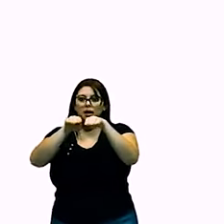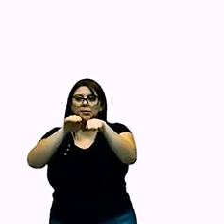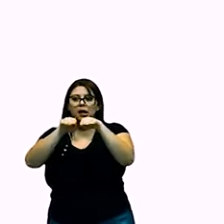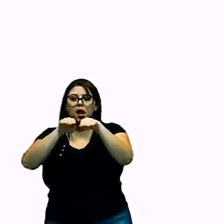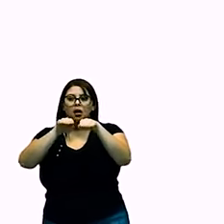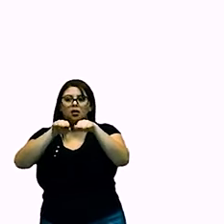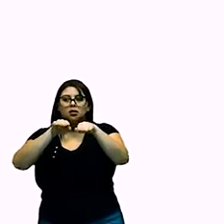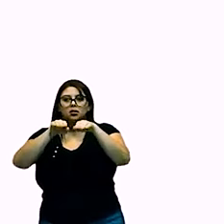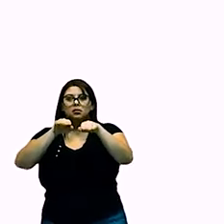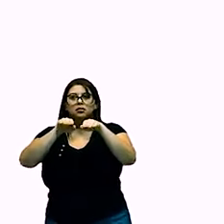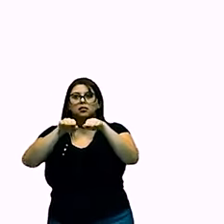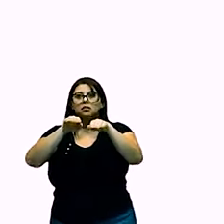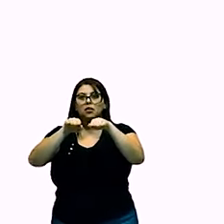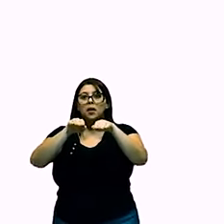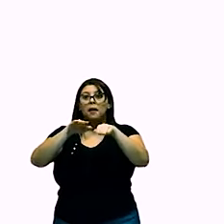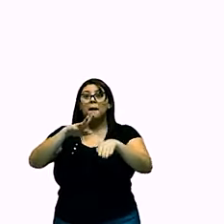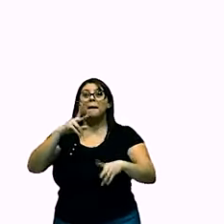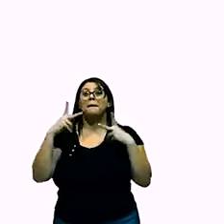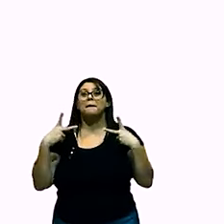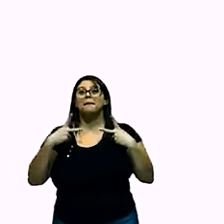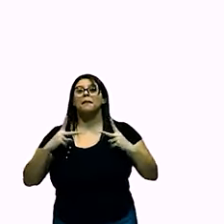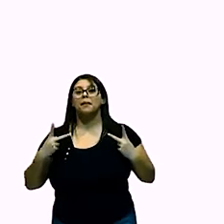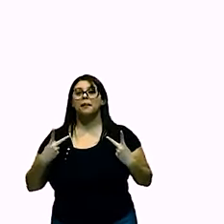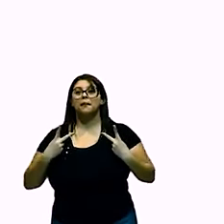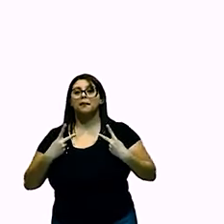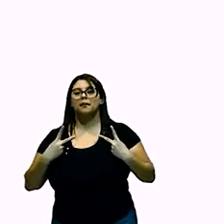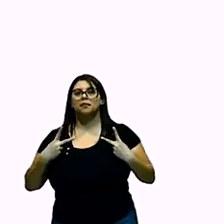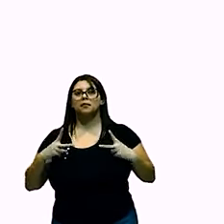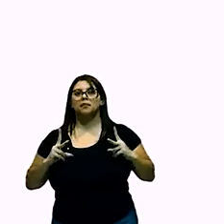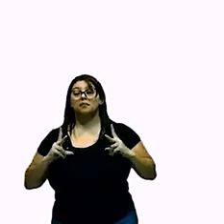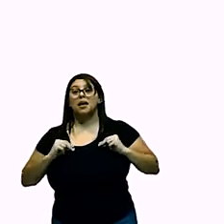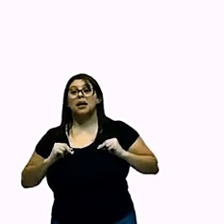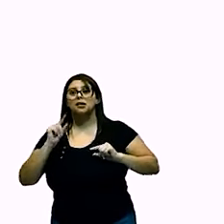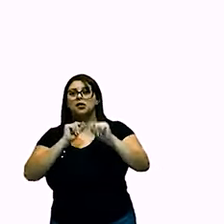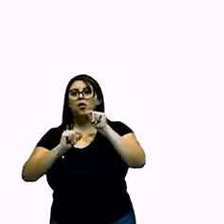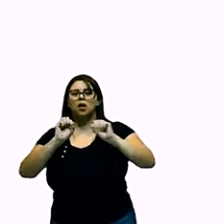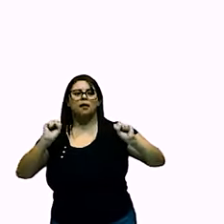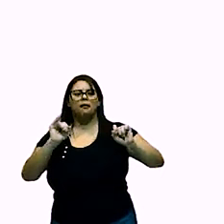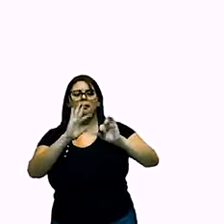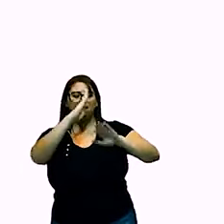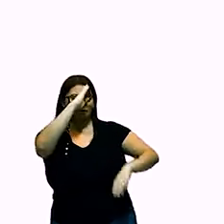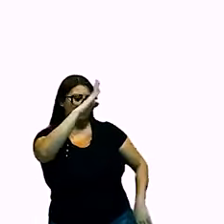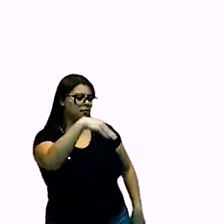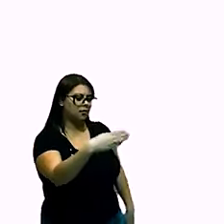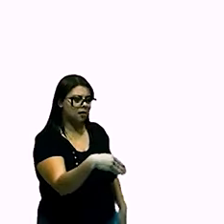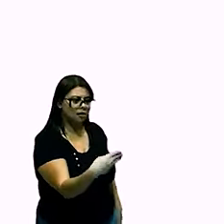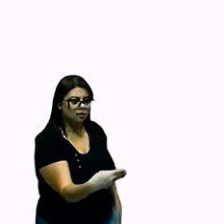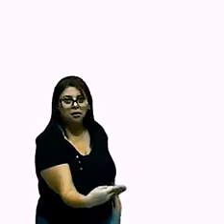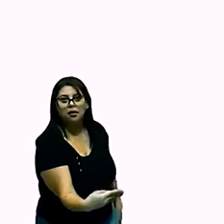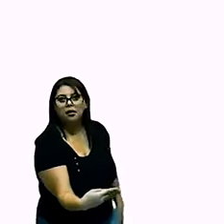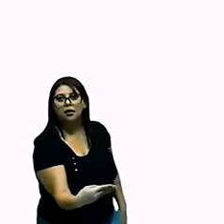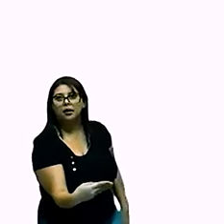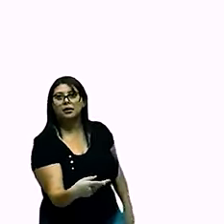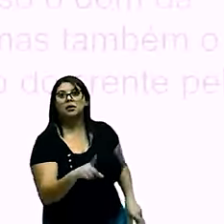eles merecem glória, eles merecem ser adorados. E a Bíblia diz o contrário. A Bíblia diz que a